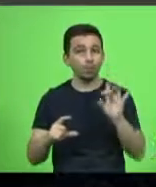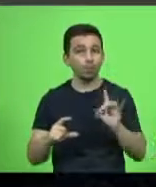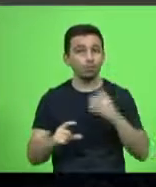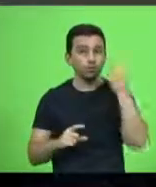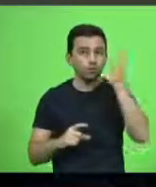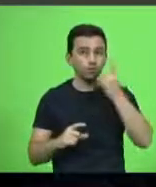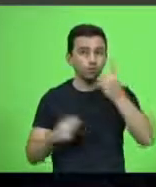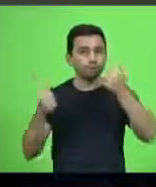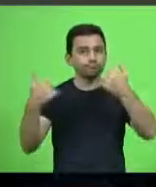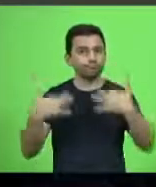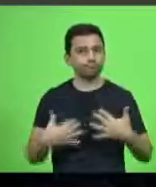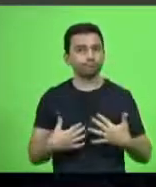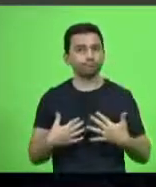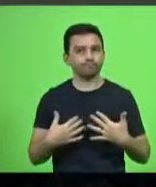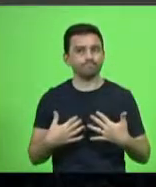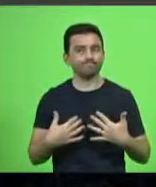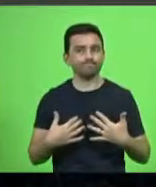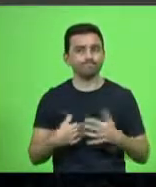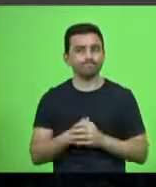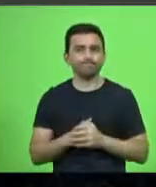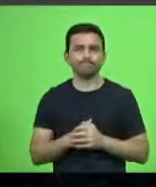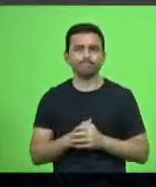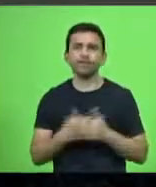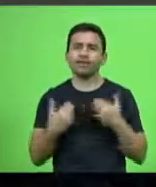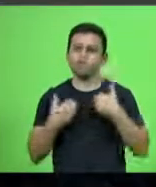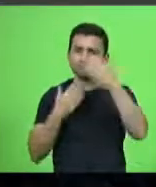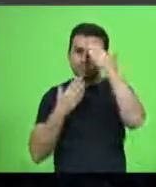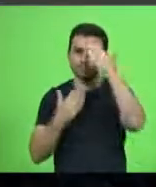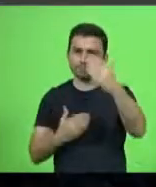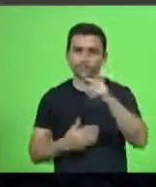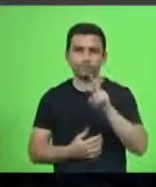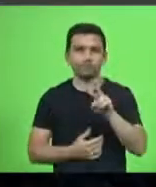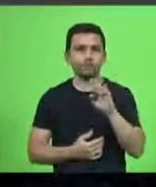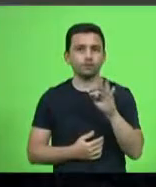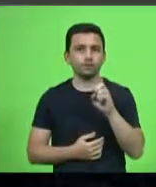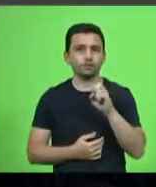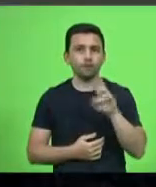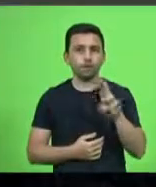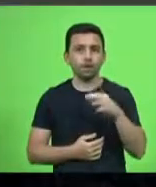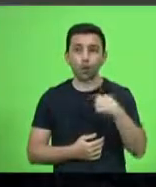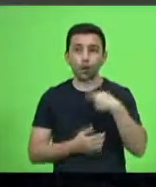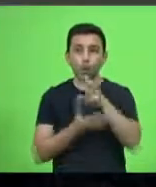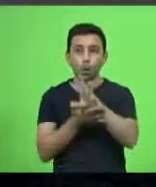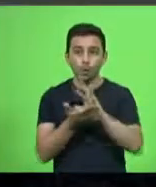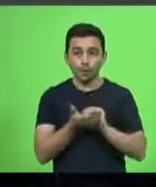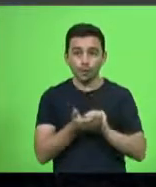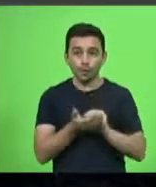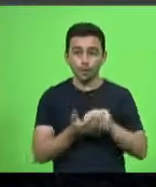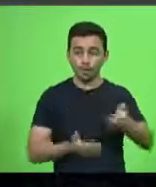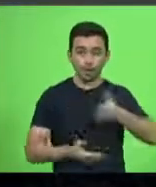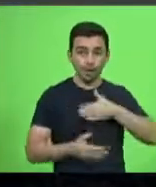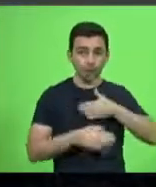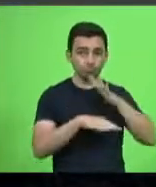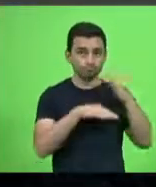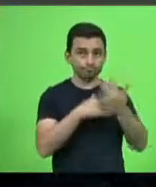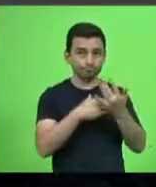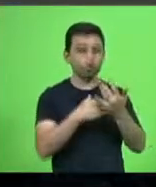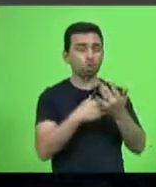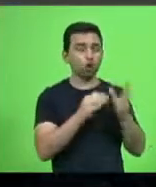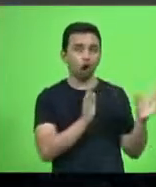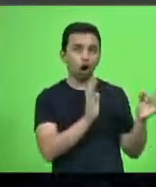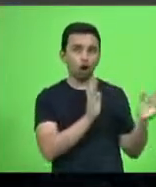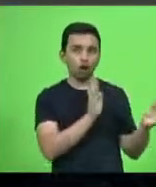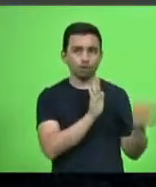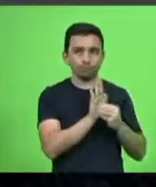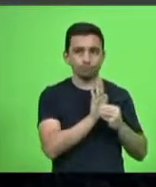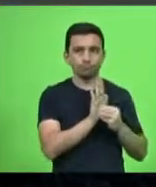deputados, que muitas vezes, eu agradeço ao Vitor, eu faço um Ctrl-C, Ctrl-V e publico nas minhas redes sociais. Então, eu